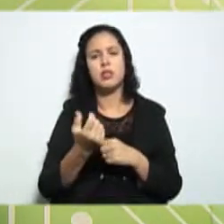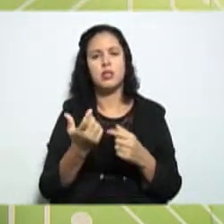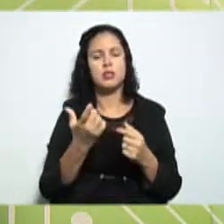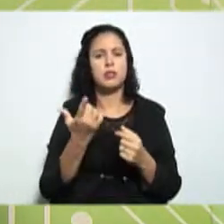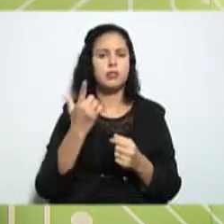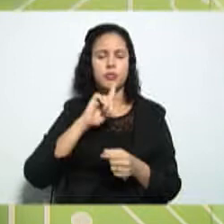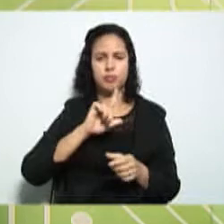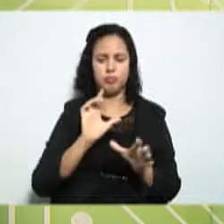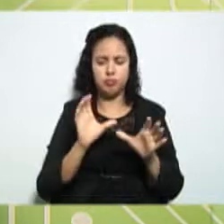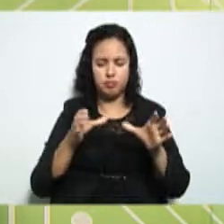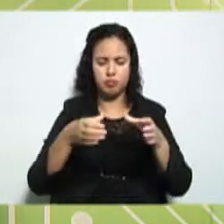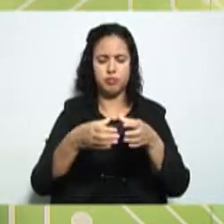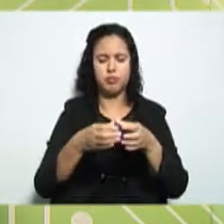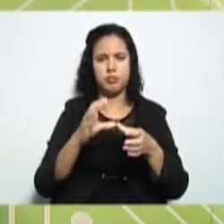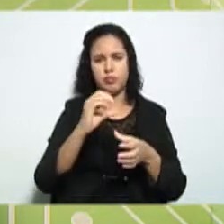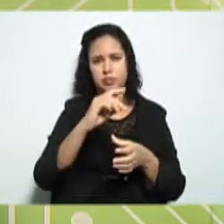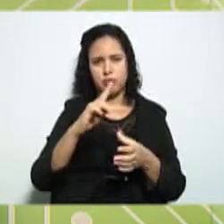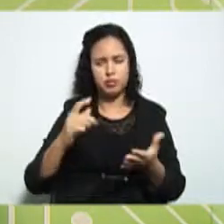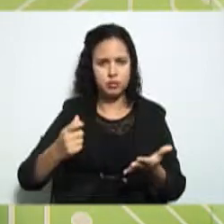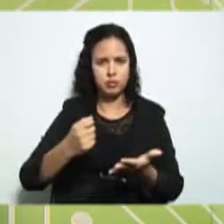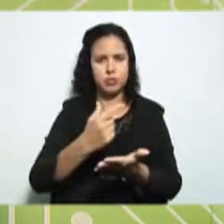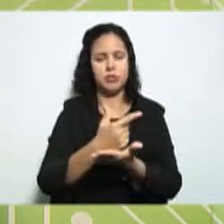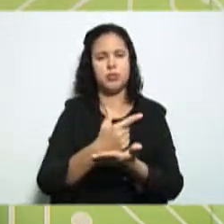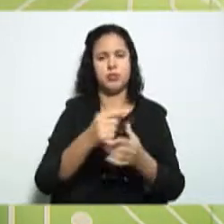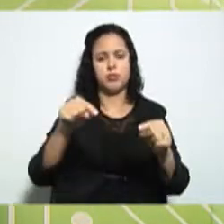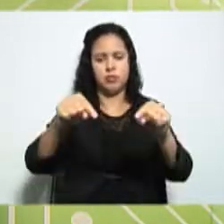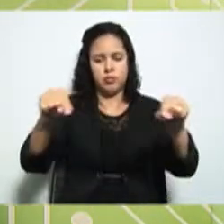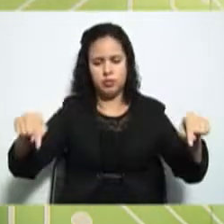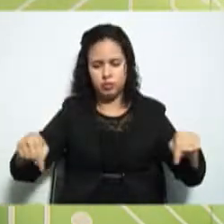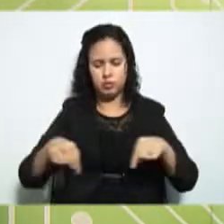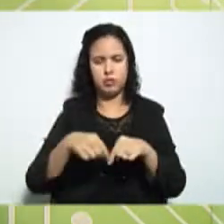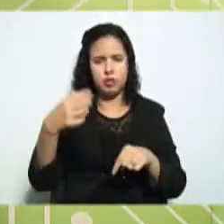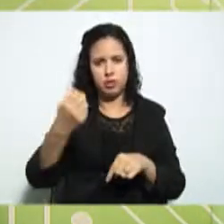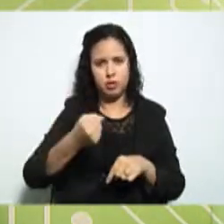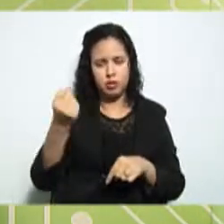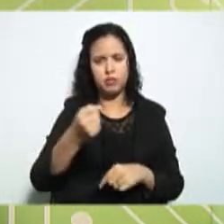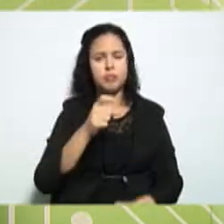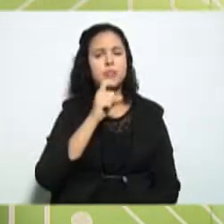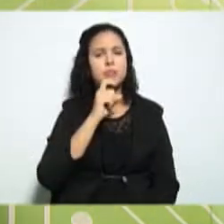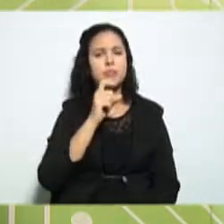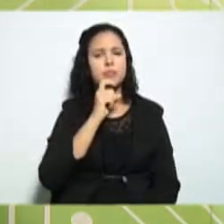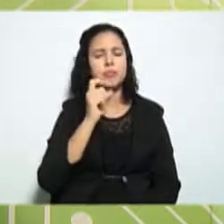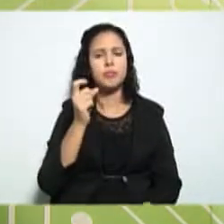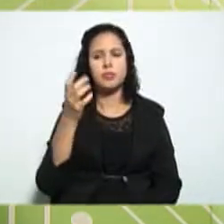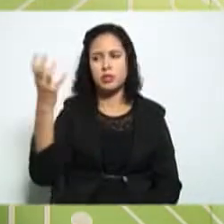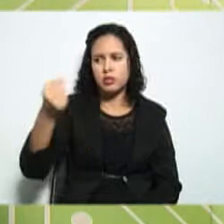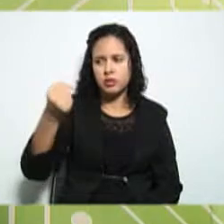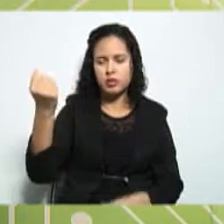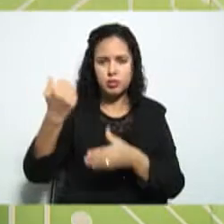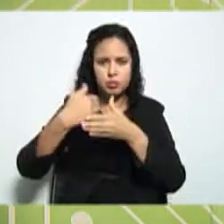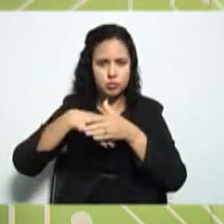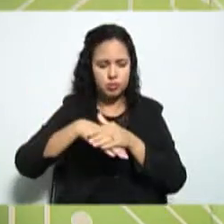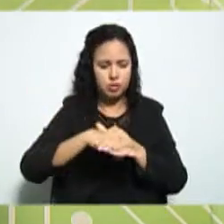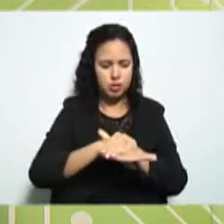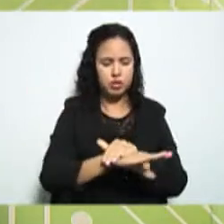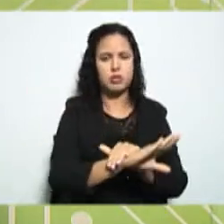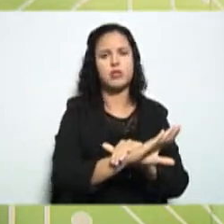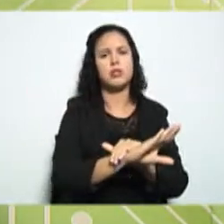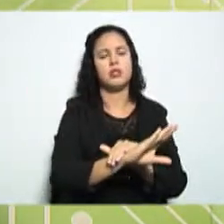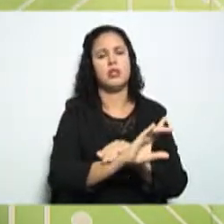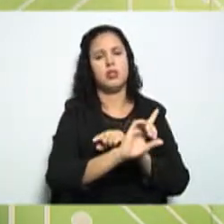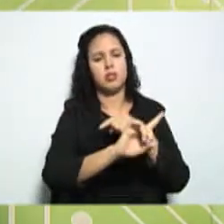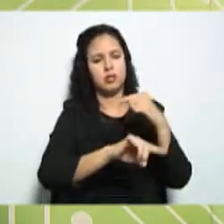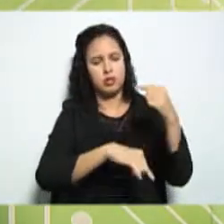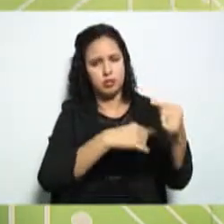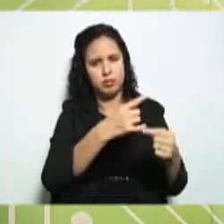a uma cooperativa, a gente consegue comprar um tanque de leite de resfriamento, o pessoal tira o leite, guarda nesse tanque da cooperativa, e quando passa o